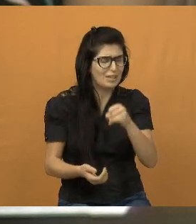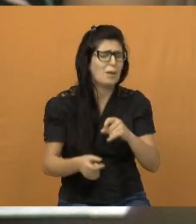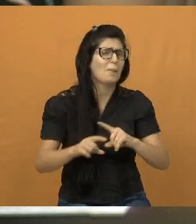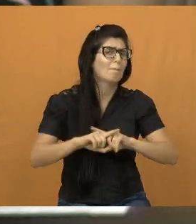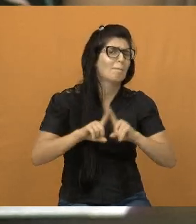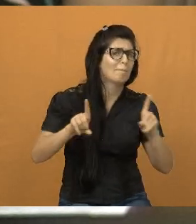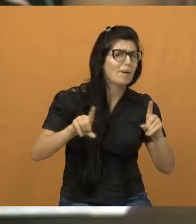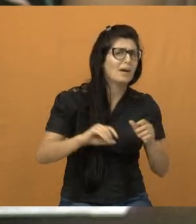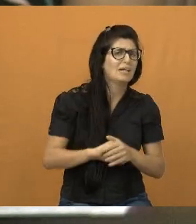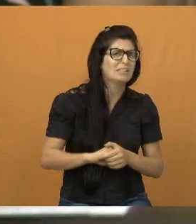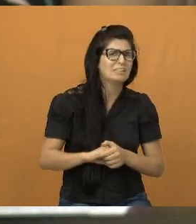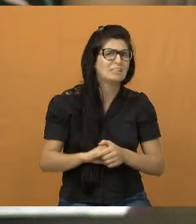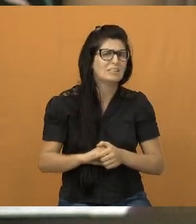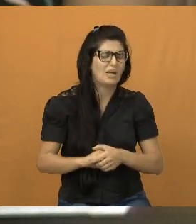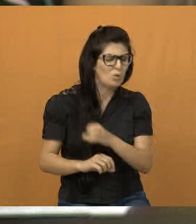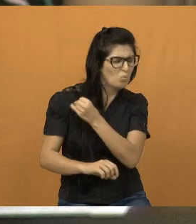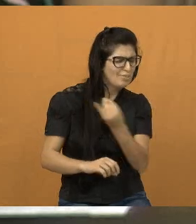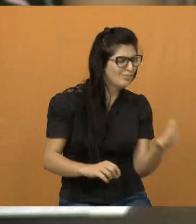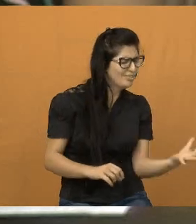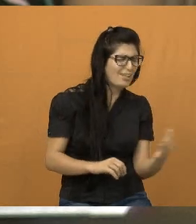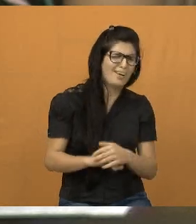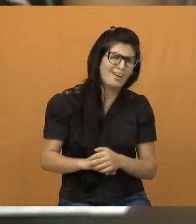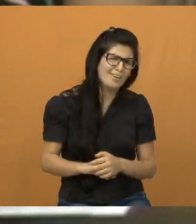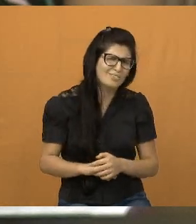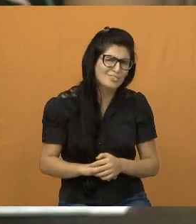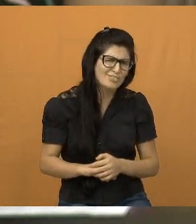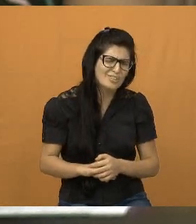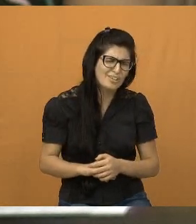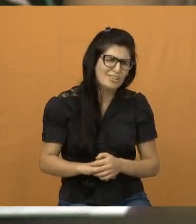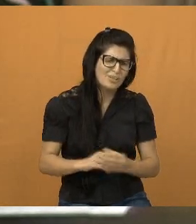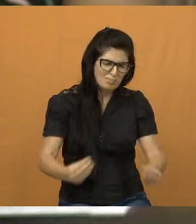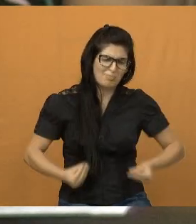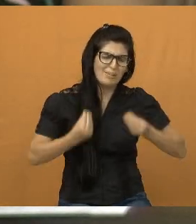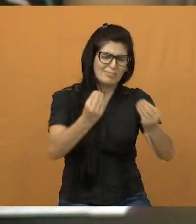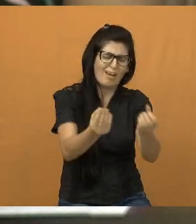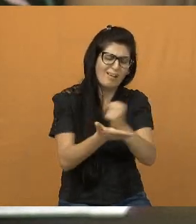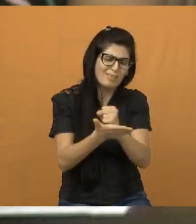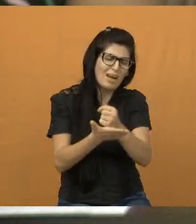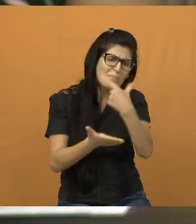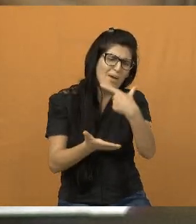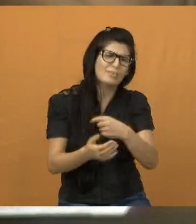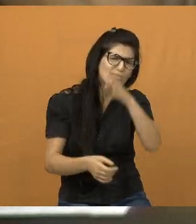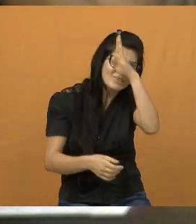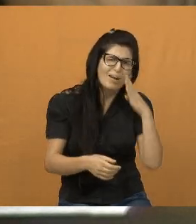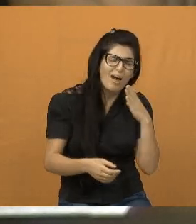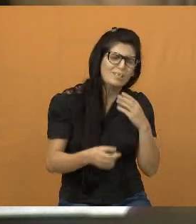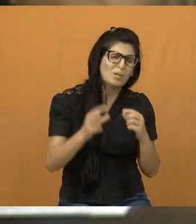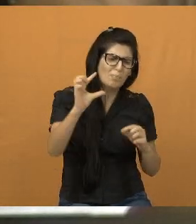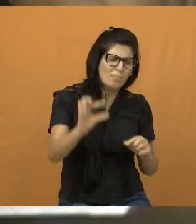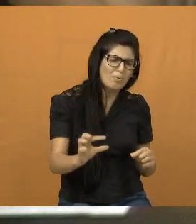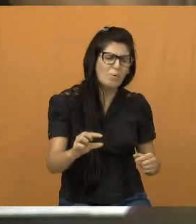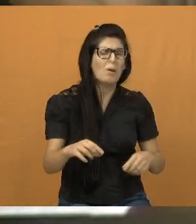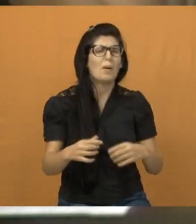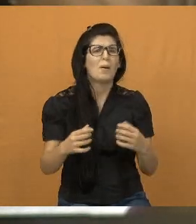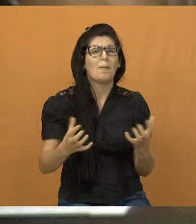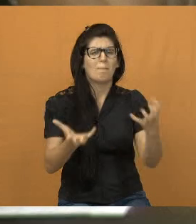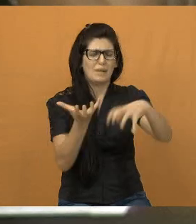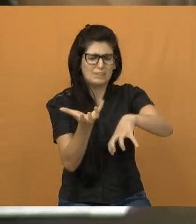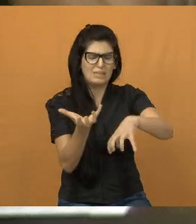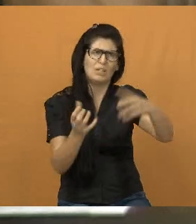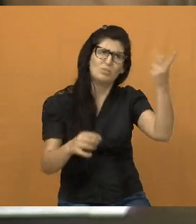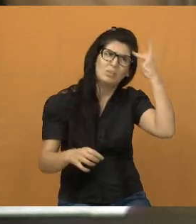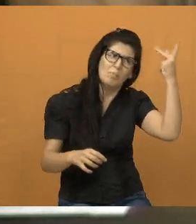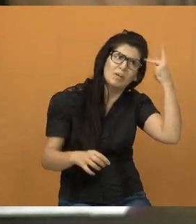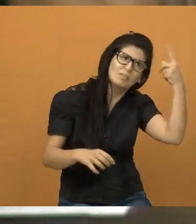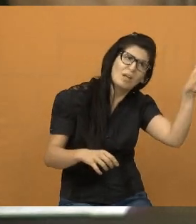das necessidades que nós temos na fila. Então, ele vem de Brasília, vai para São Paulo, de São Paulo vai para Taubaté, de